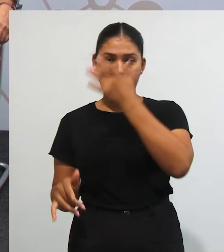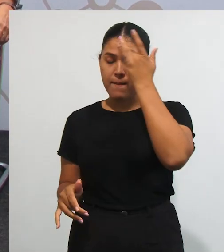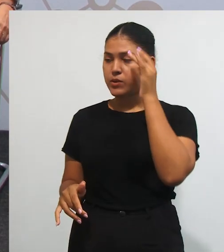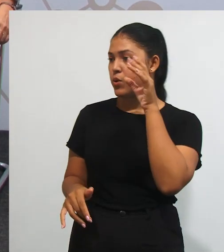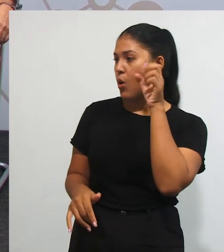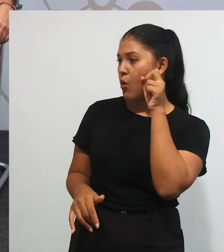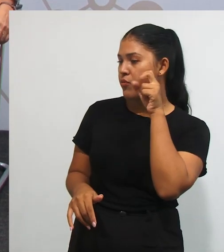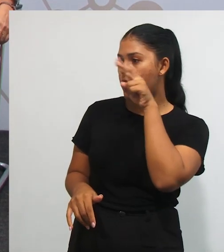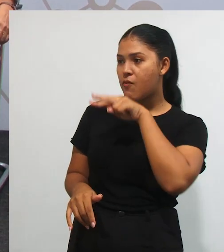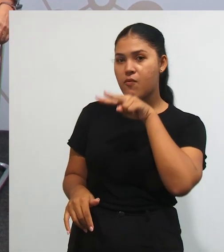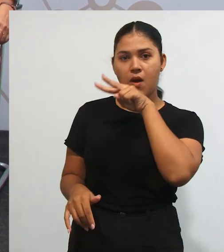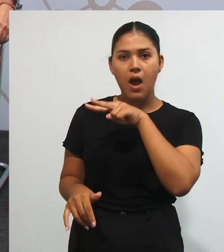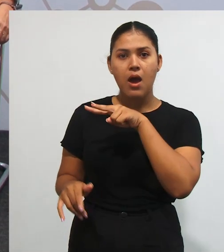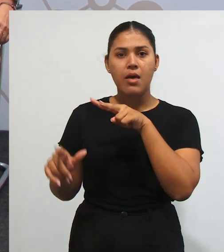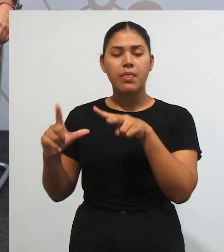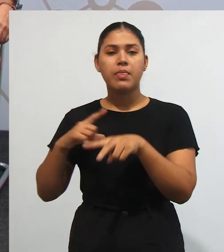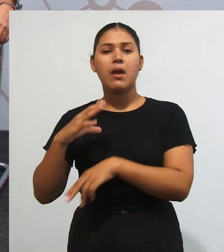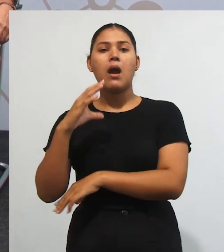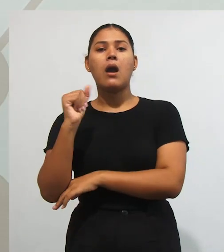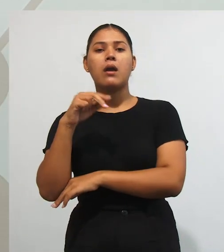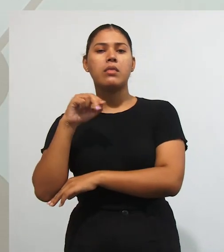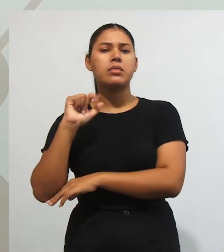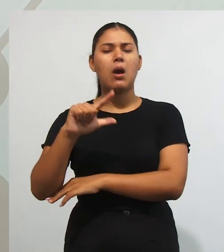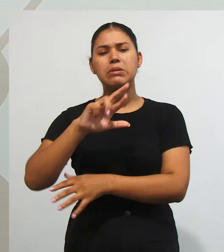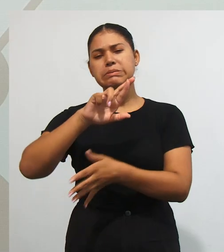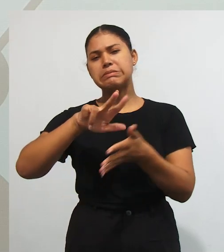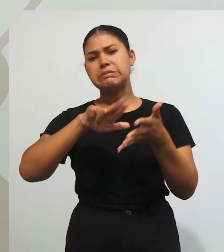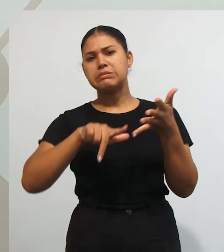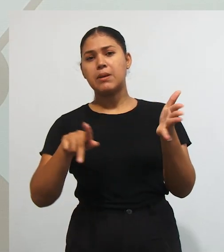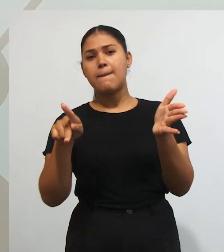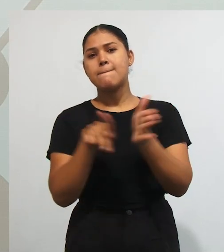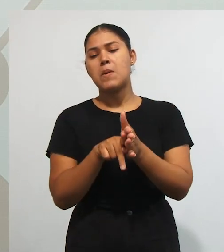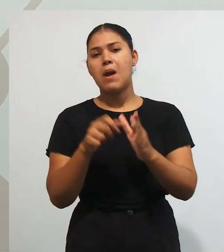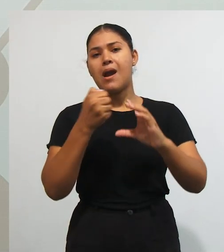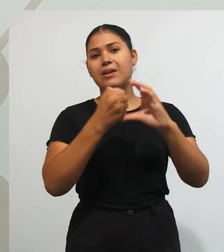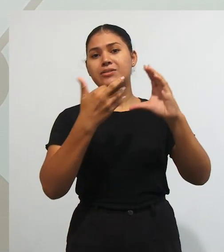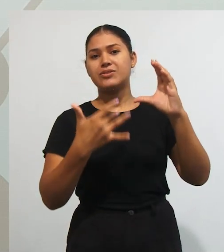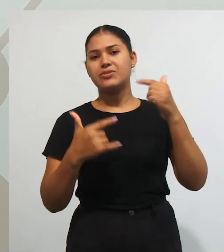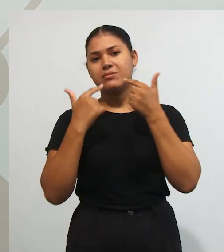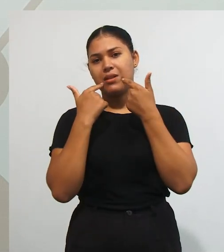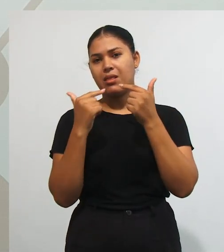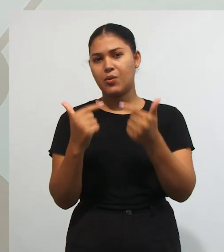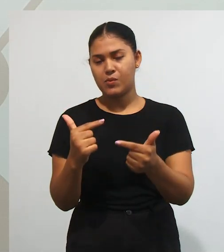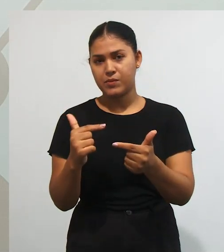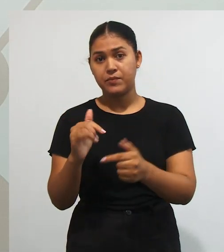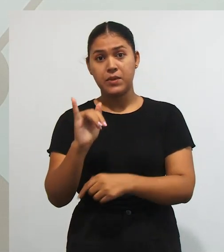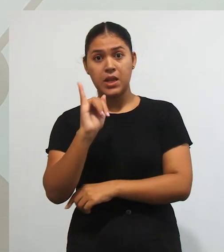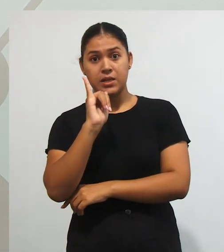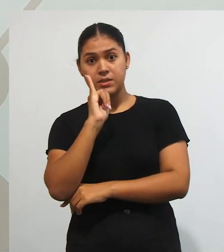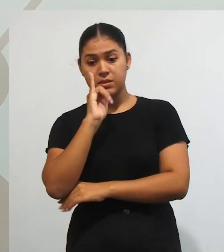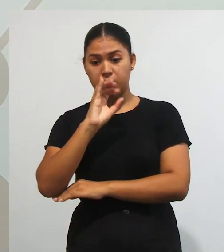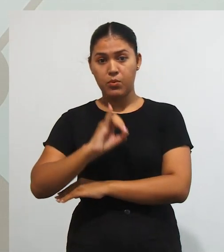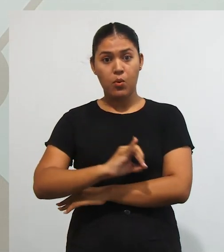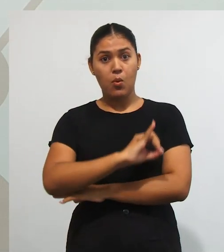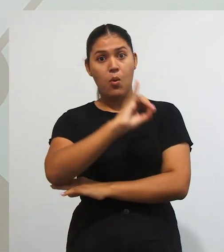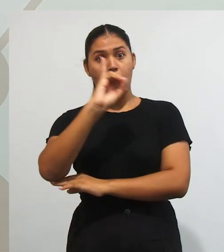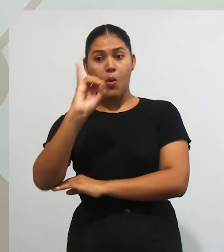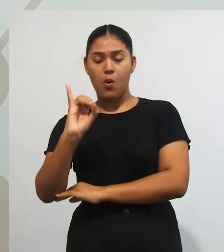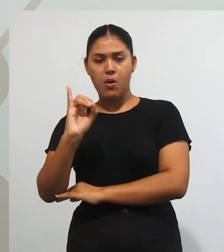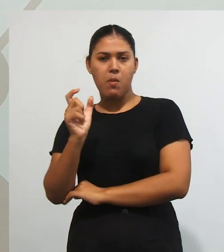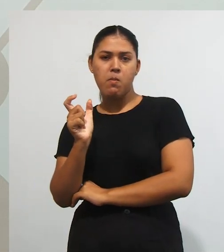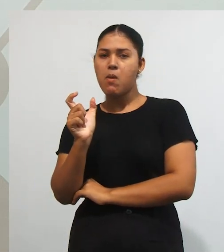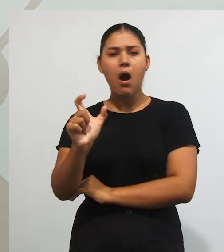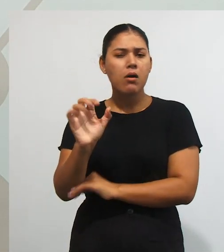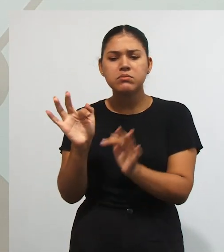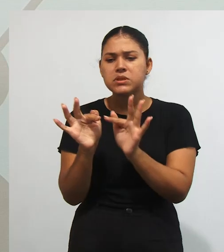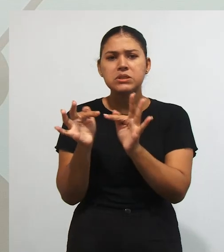canal. A linguagem é muito mais que isso, né? Para se ter uma ideia, um oi que alguém diz para outra